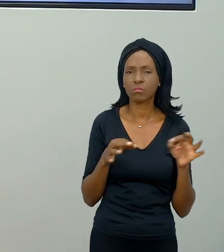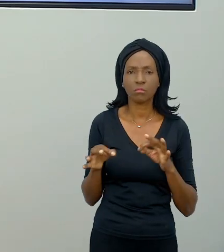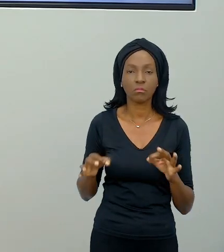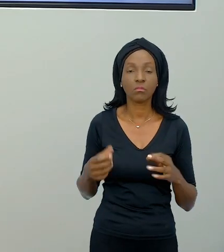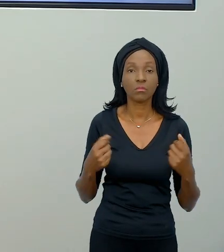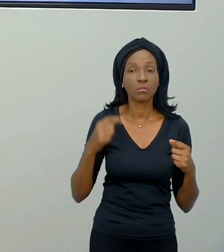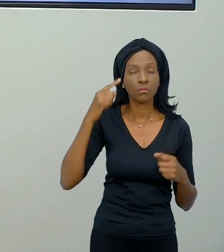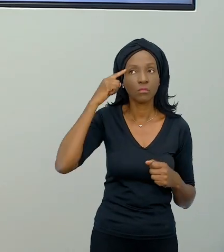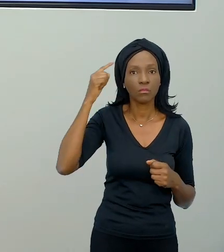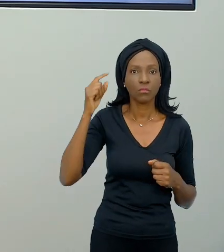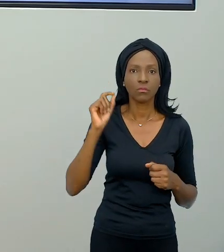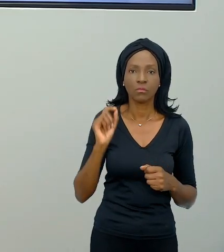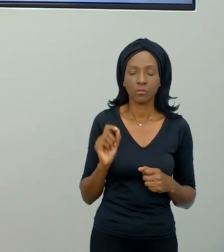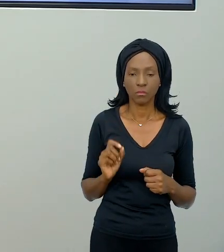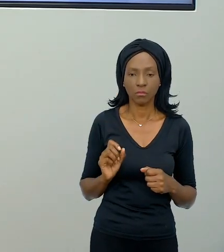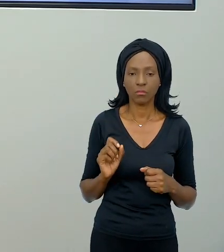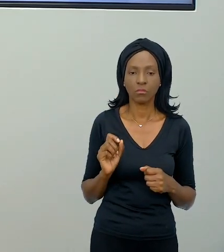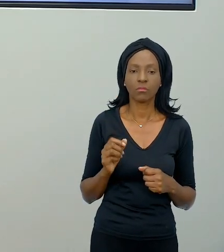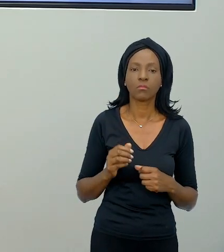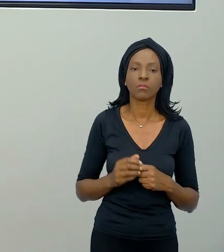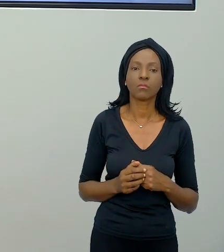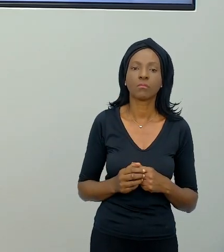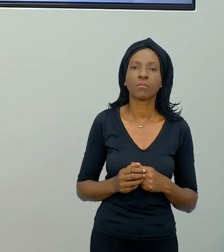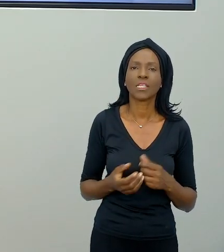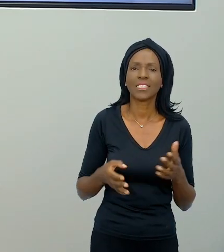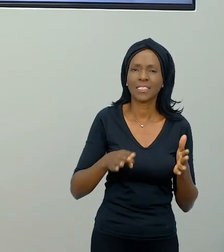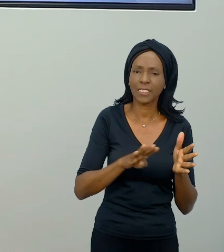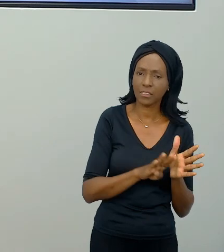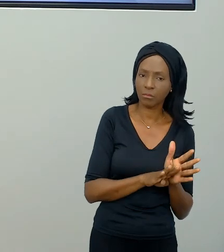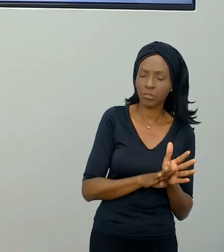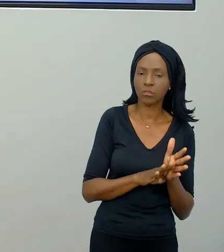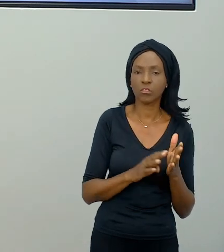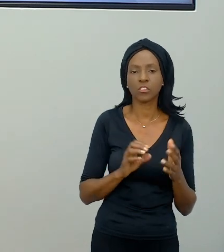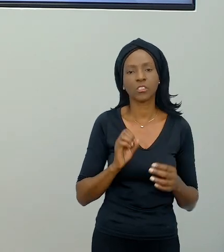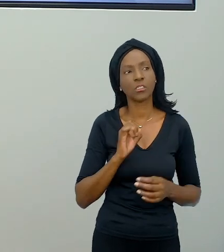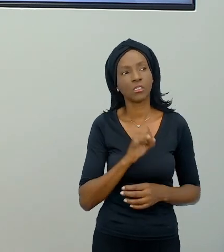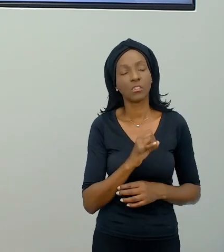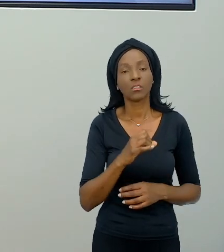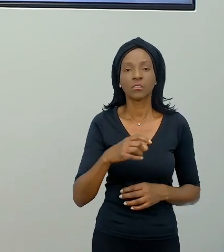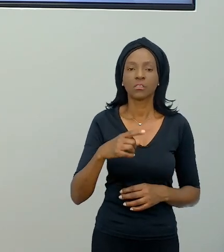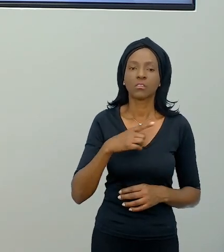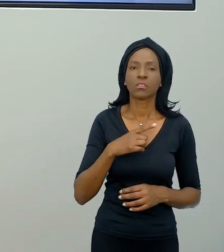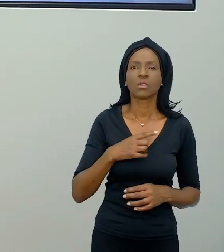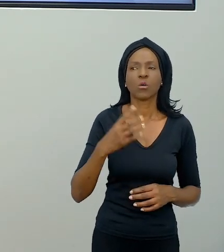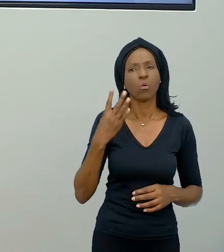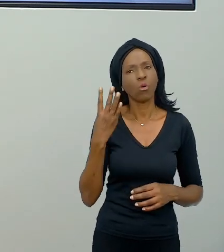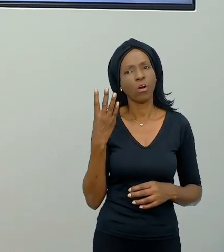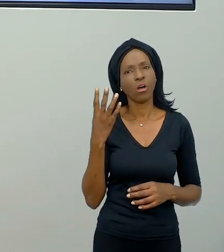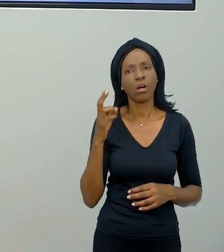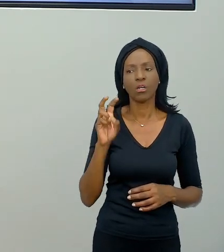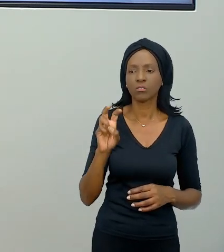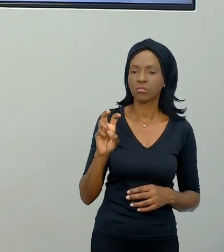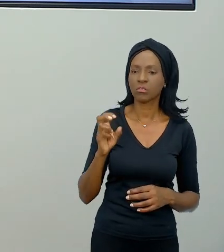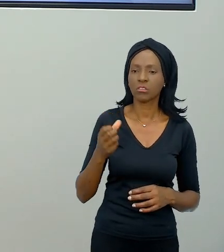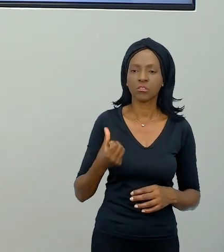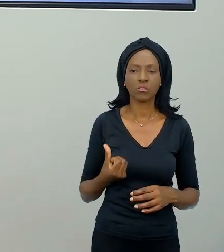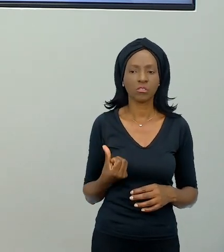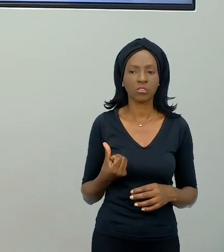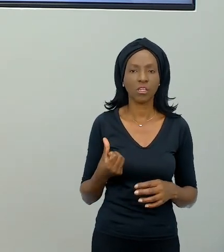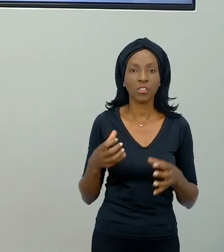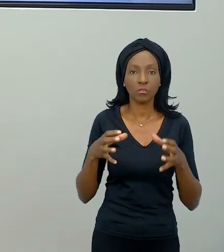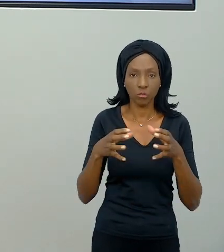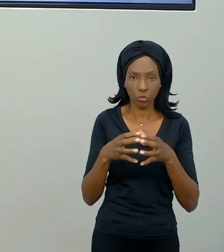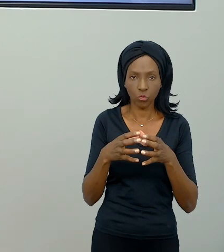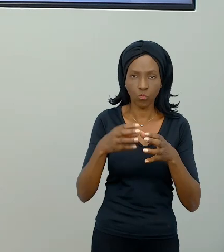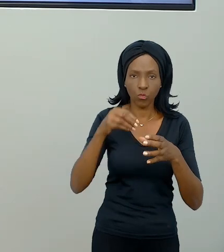pensar que assim, nessa metodologia, se eu tenho lá 4, 5, 6 equipes na